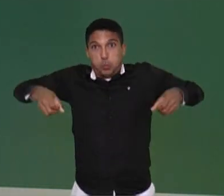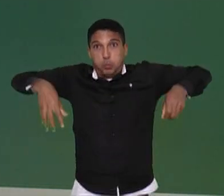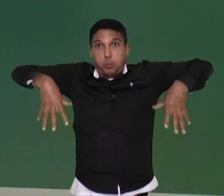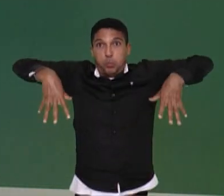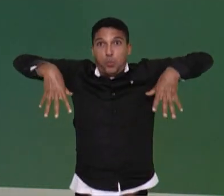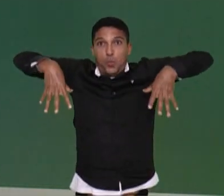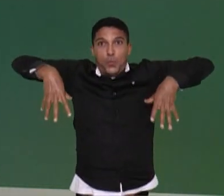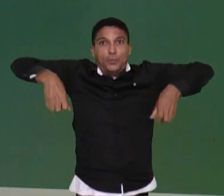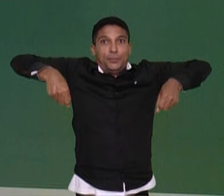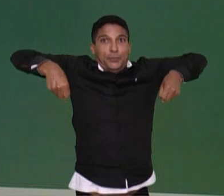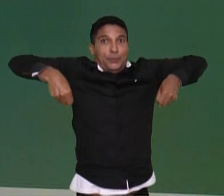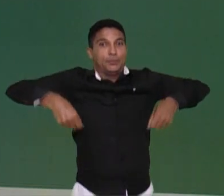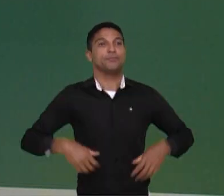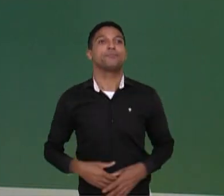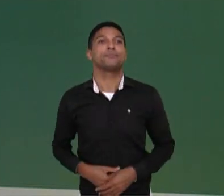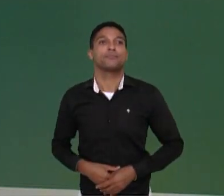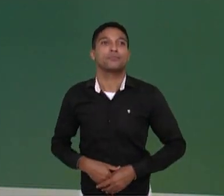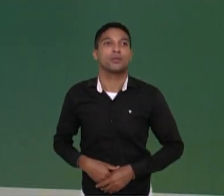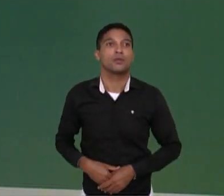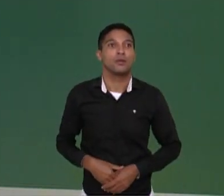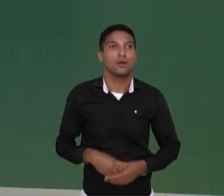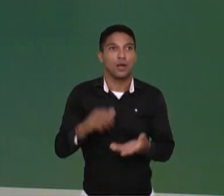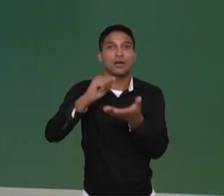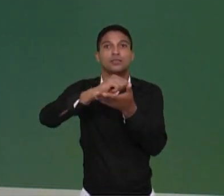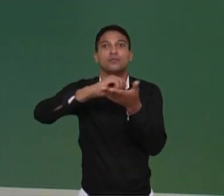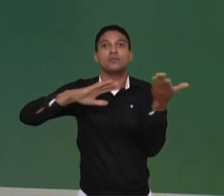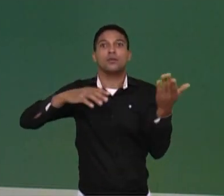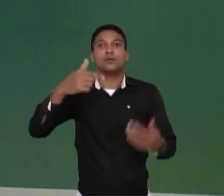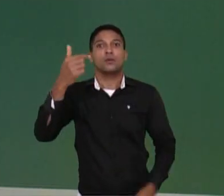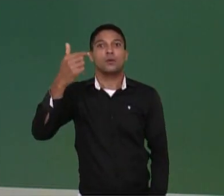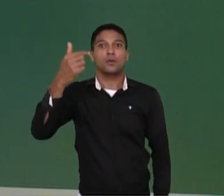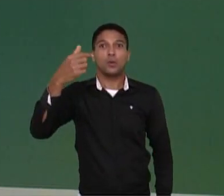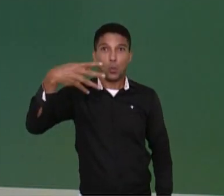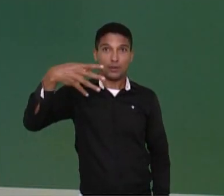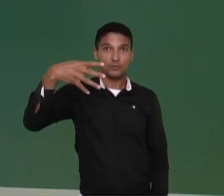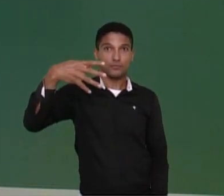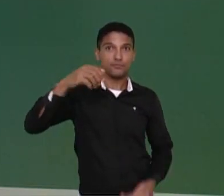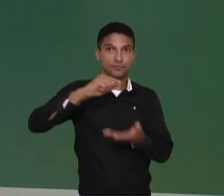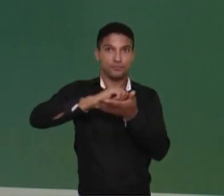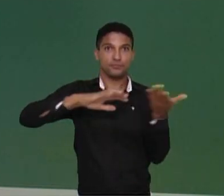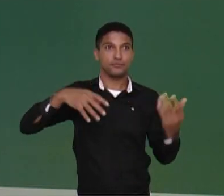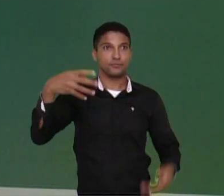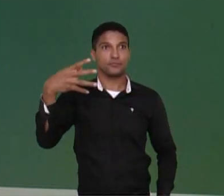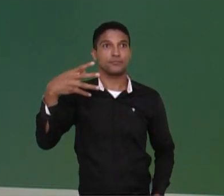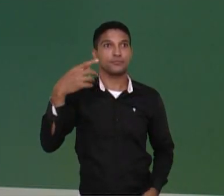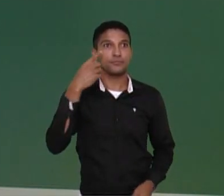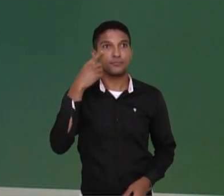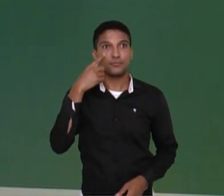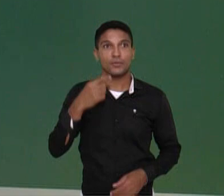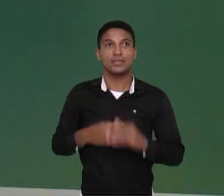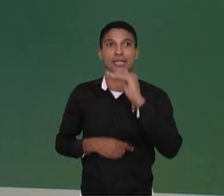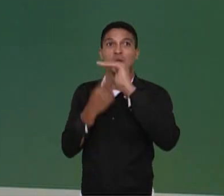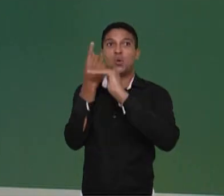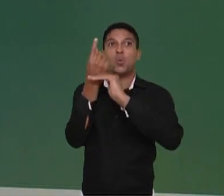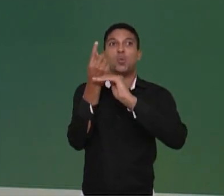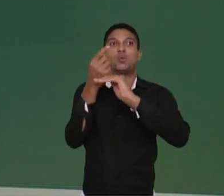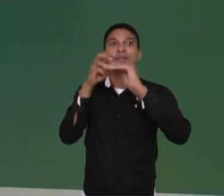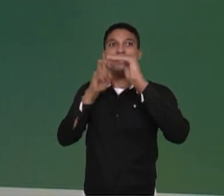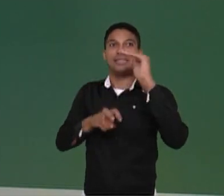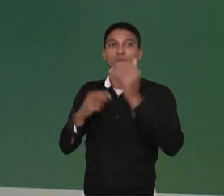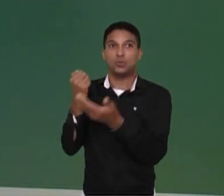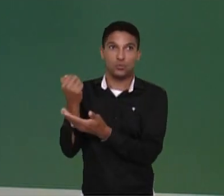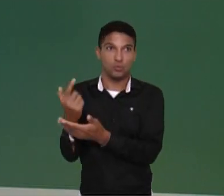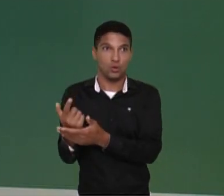passeio, 1/4 para compras de roupa. Que fração de seu salário Roberto reservou para essas